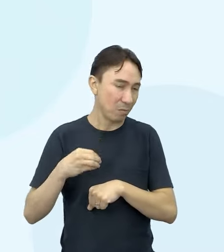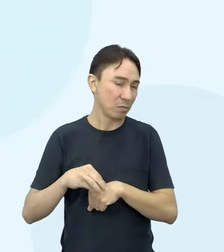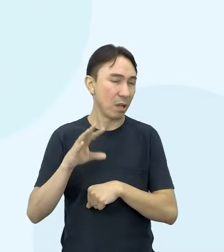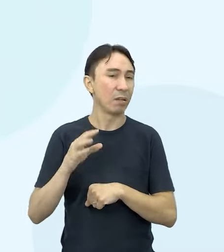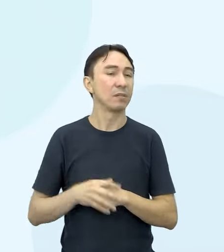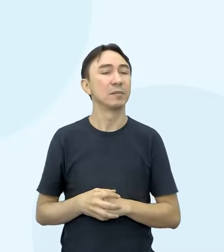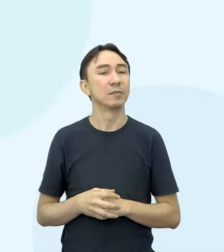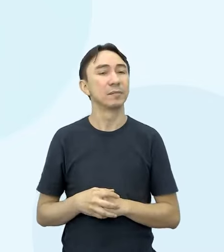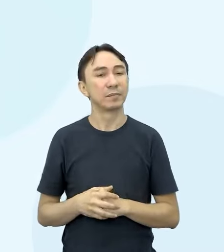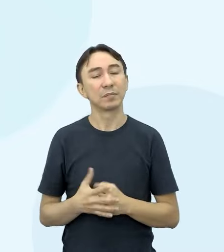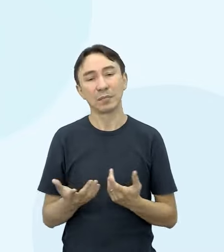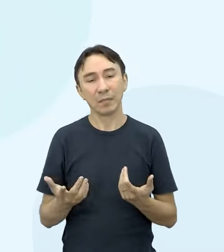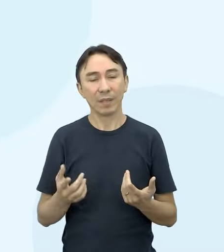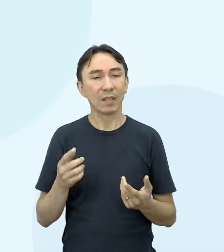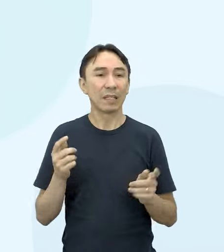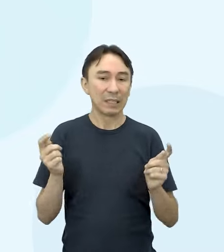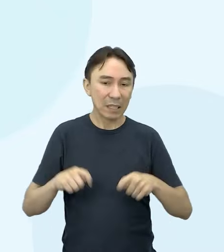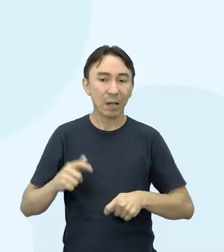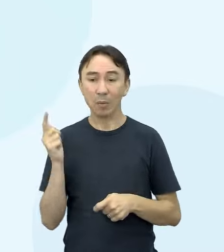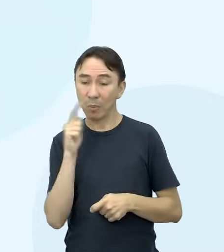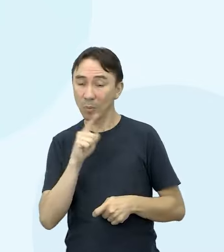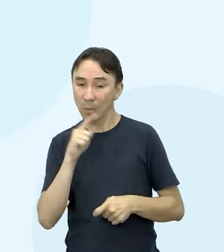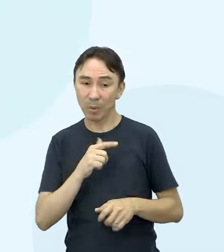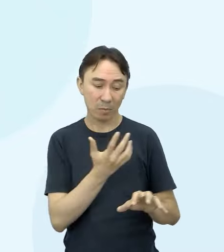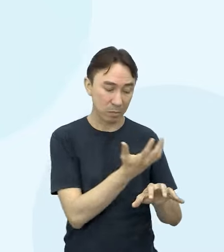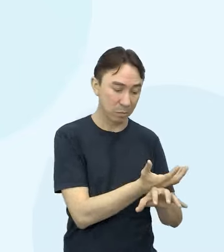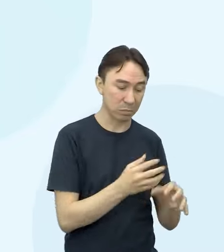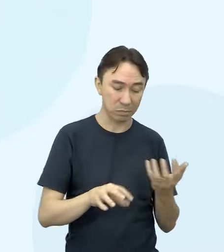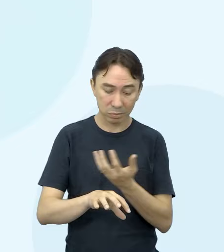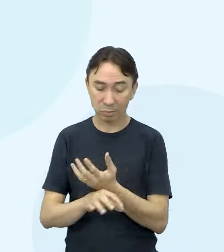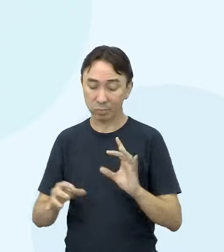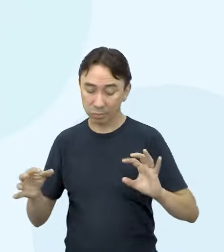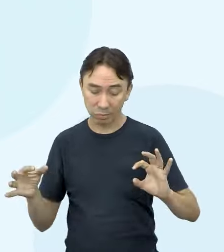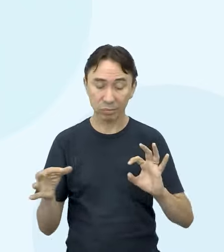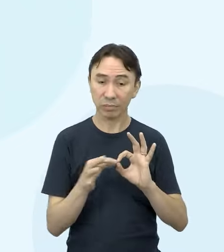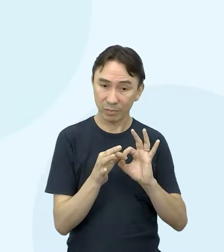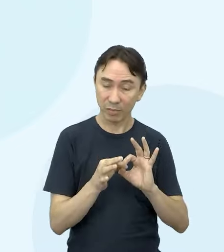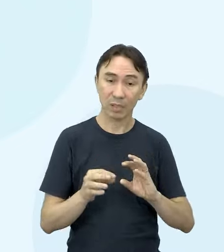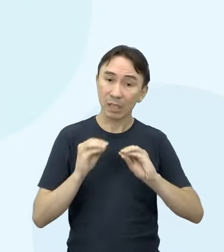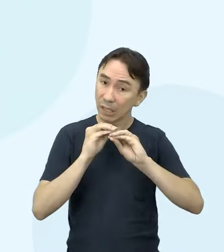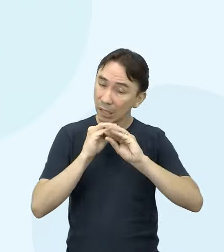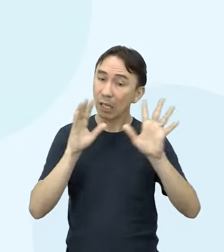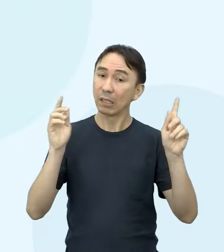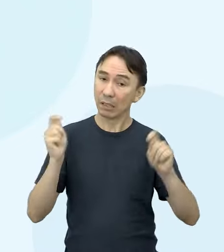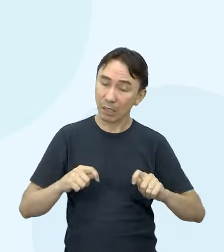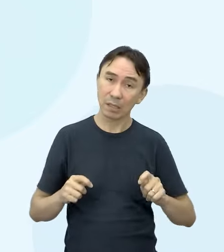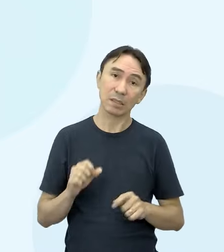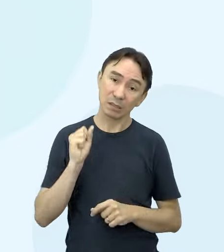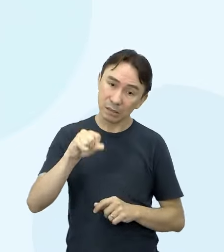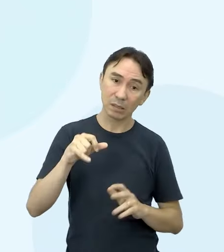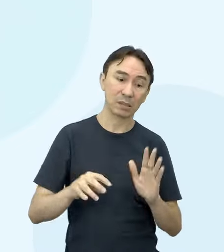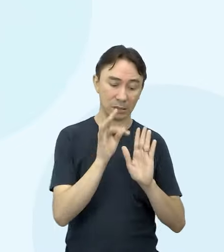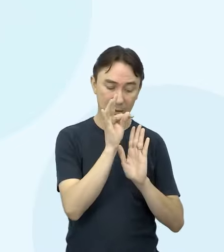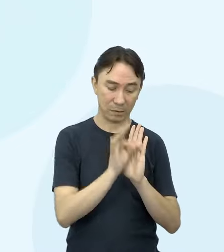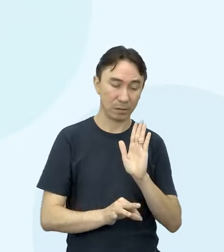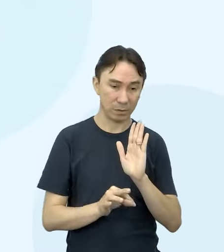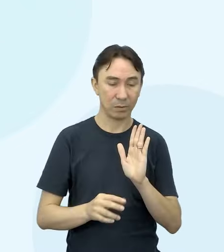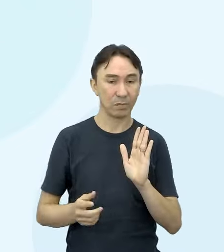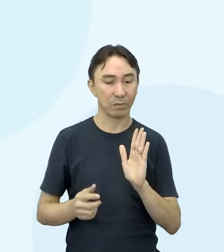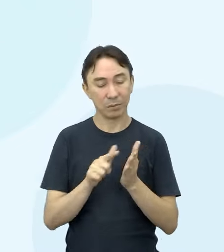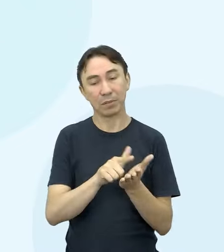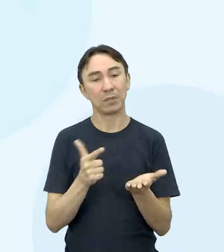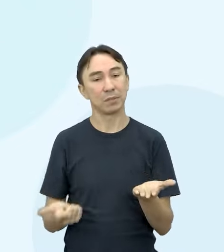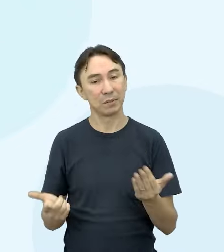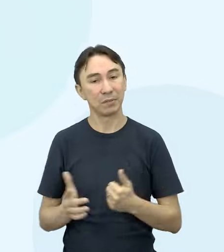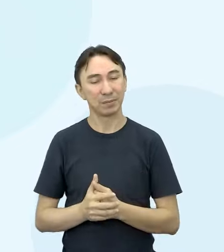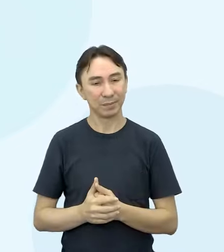dessa integração ela fica mais evidente aí nessa produção textual do texto jornalístico. A ligação do componente